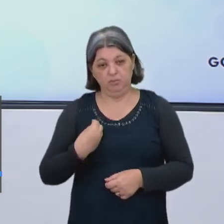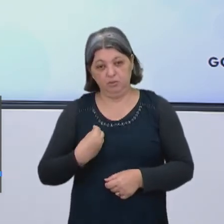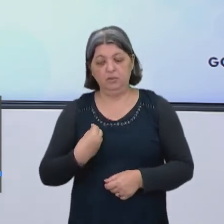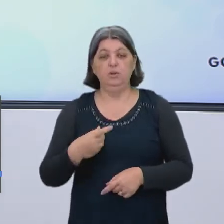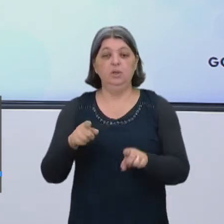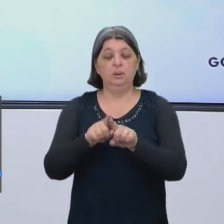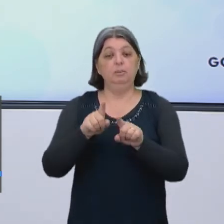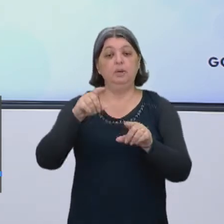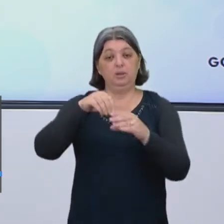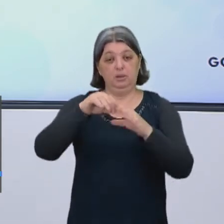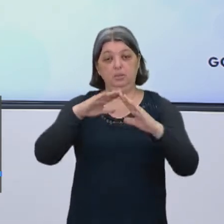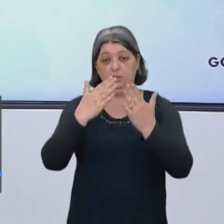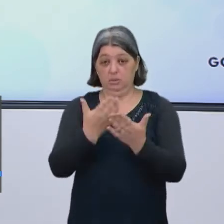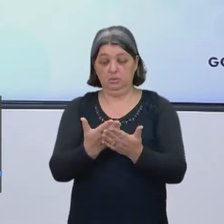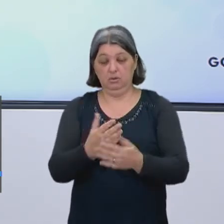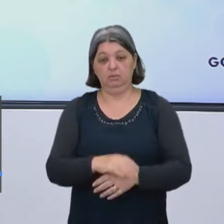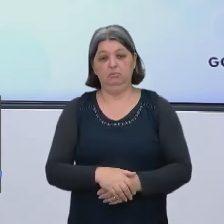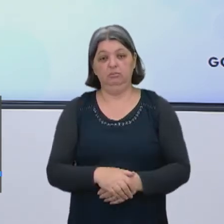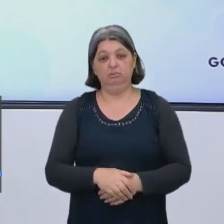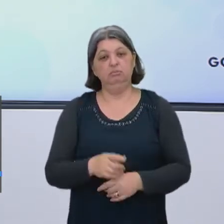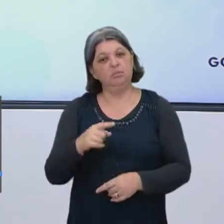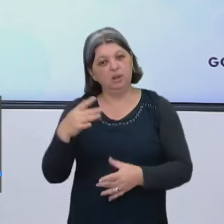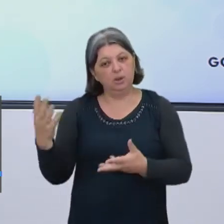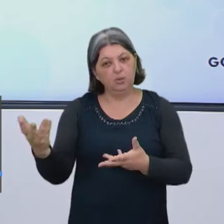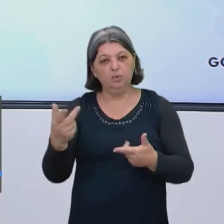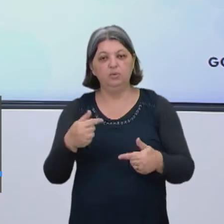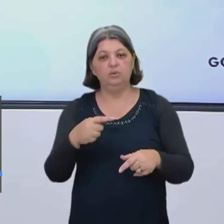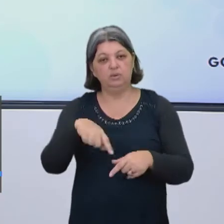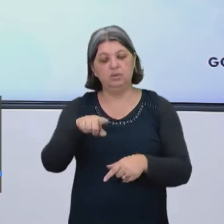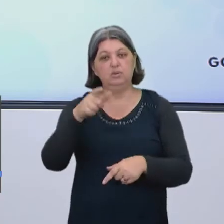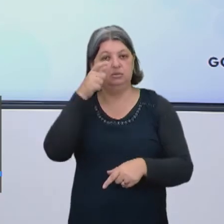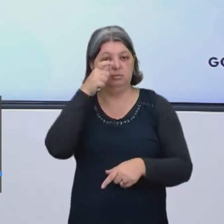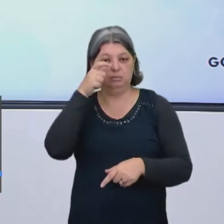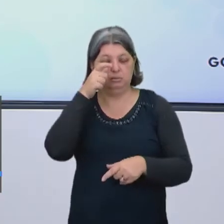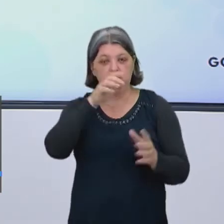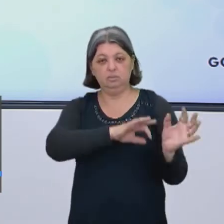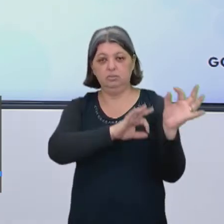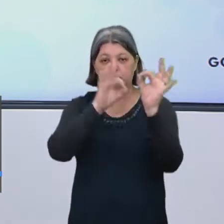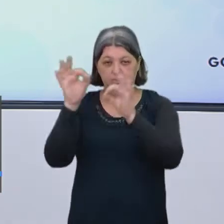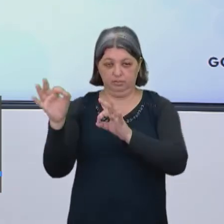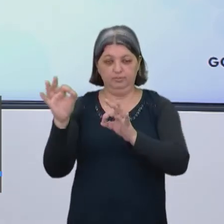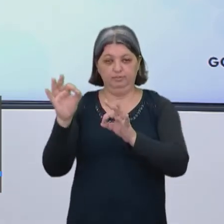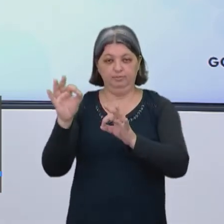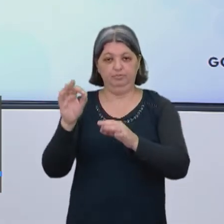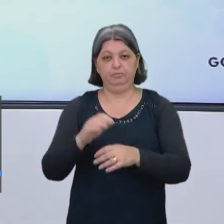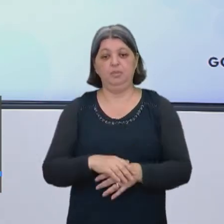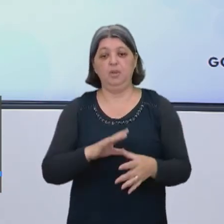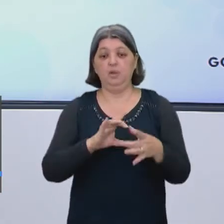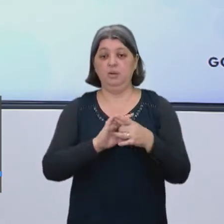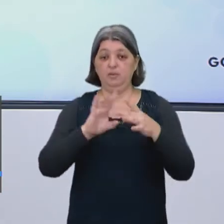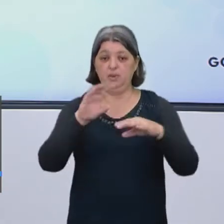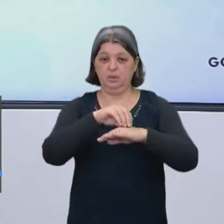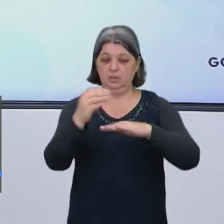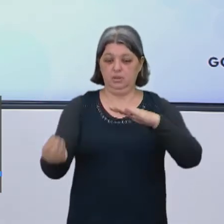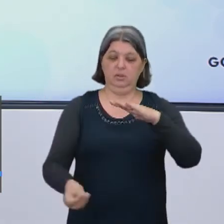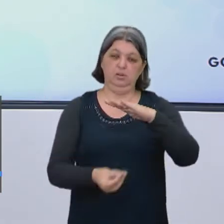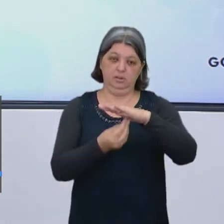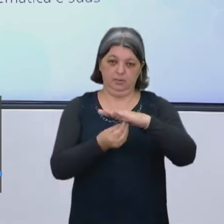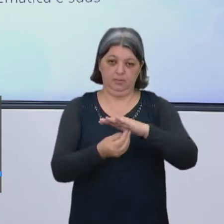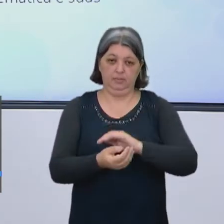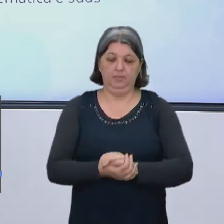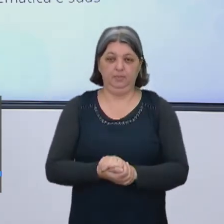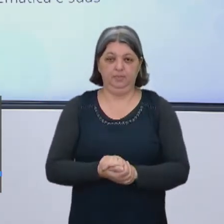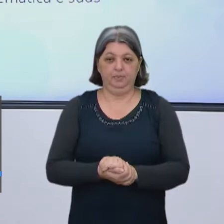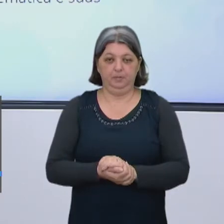sempre deixa o convite para vocês assistirem e replicarem essa aula, lembrando que ela fica disponível aí para todos no repositório. O